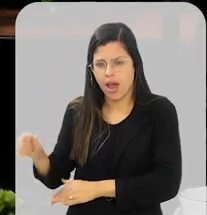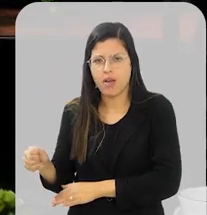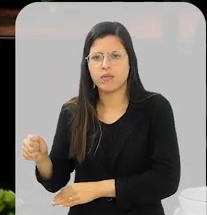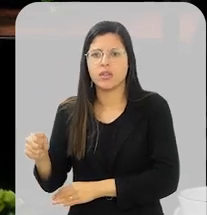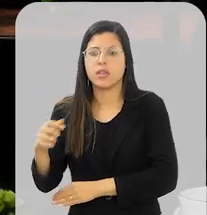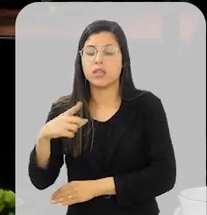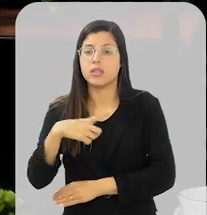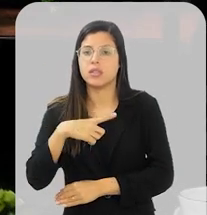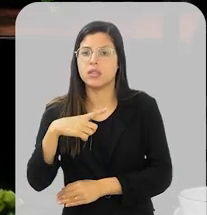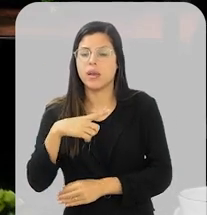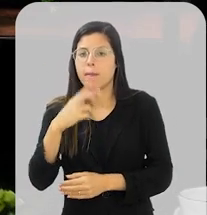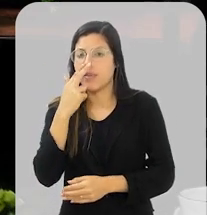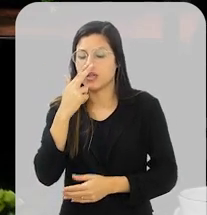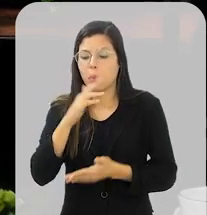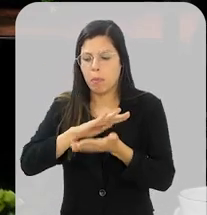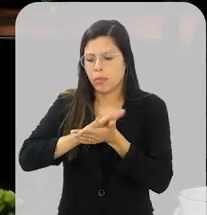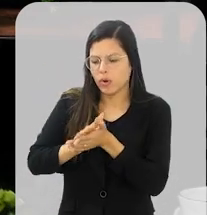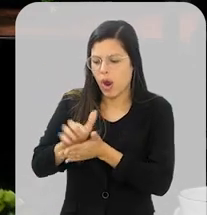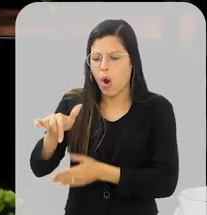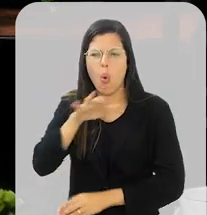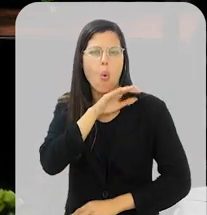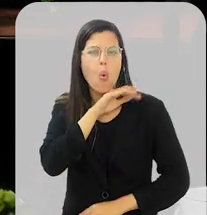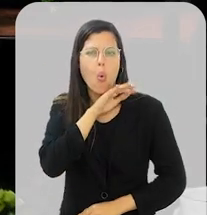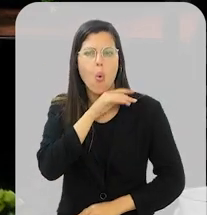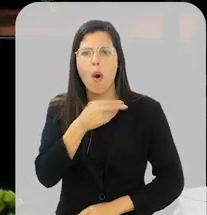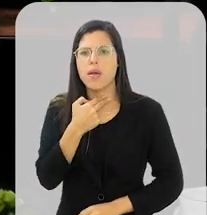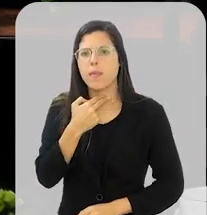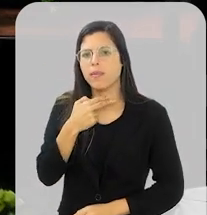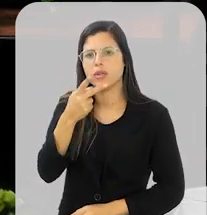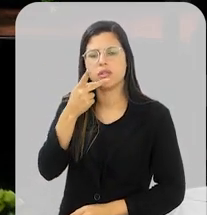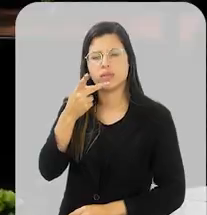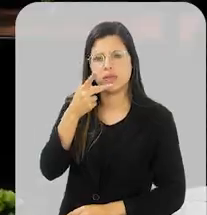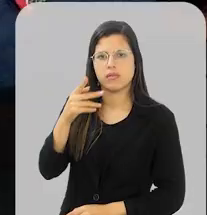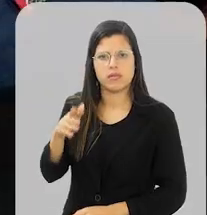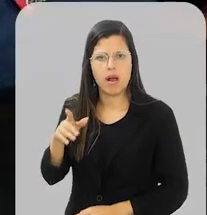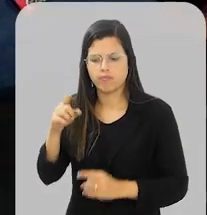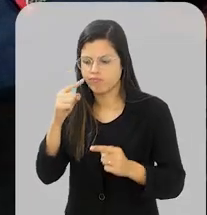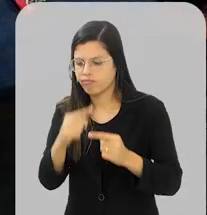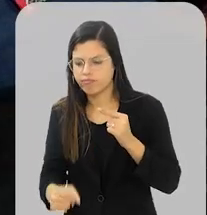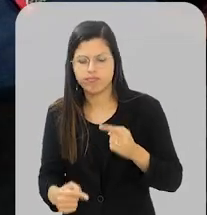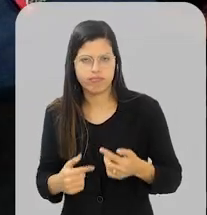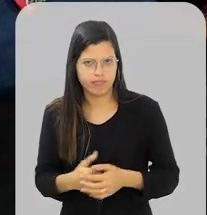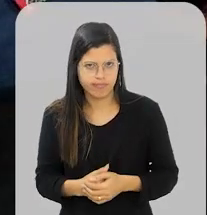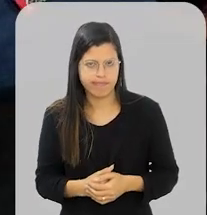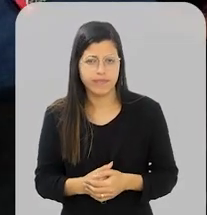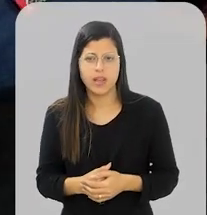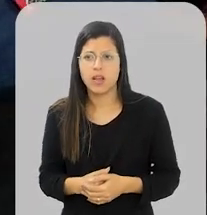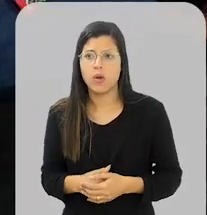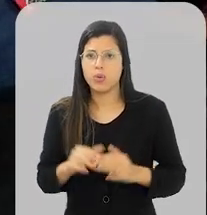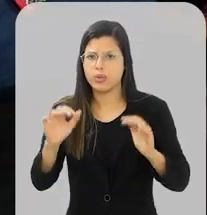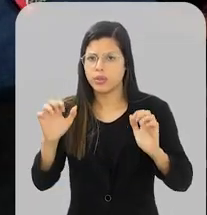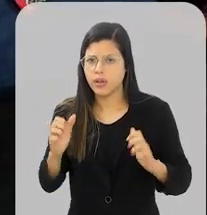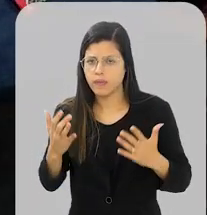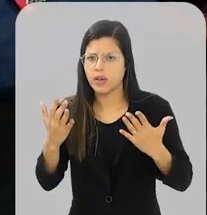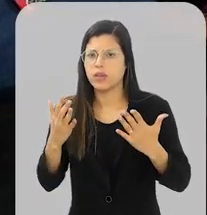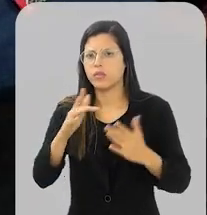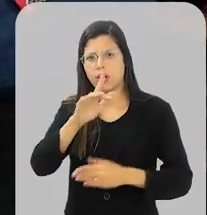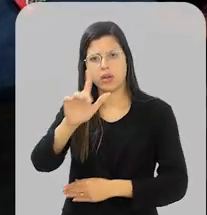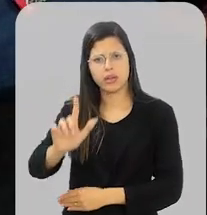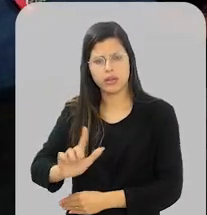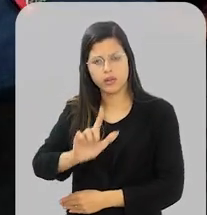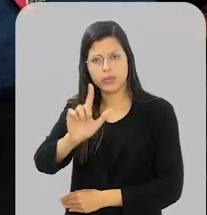preconceito de que é ruim, que não pode ser falado, que não pode ser dito. E vários os eventos,